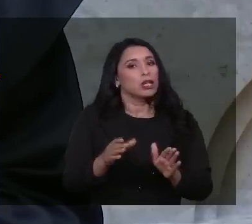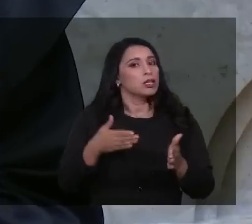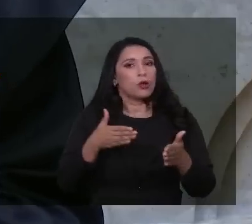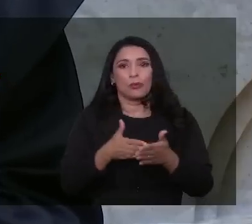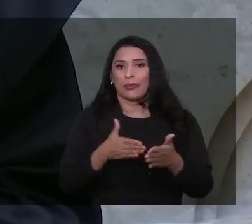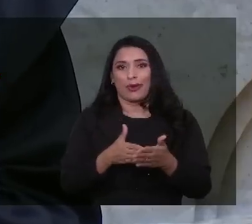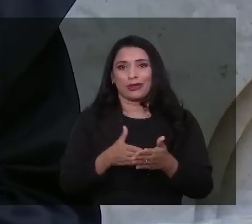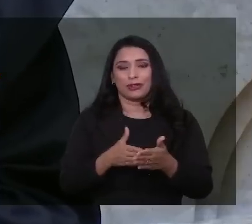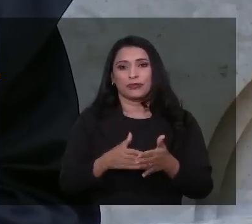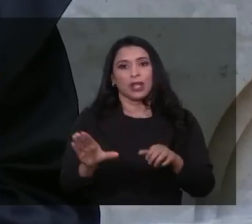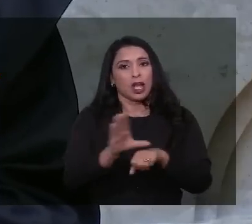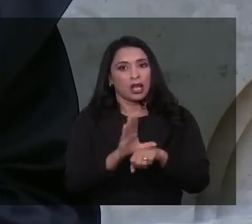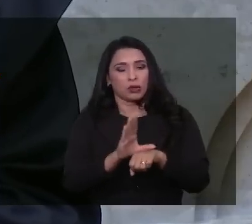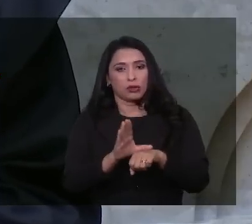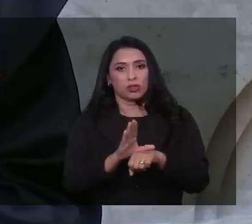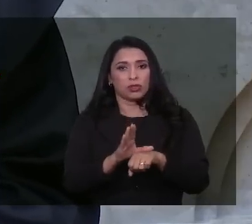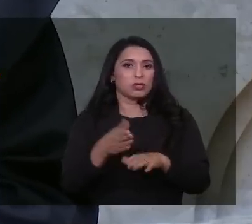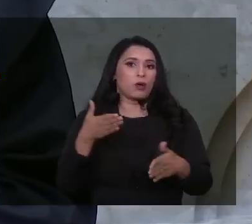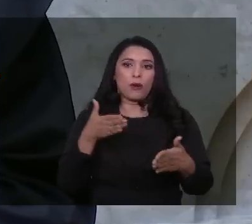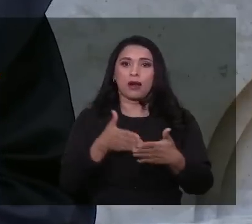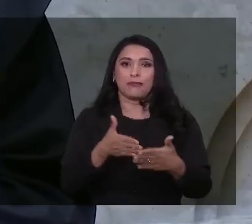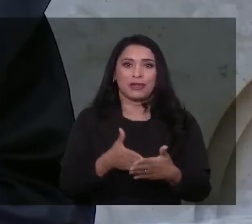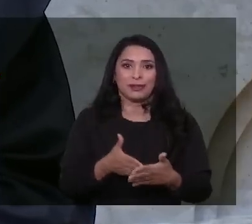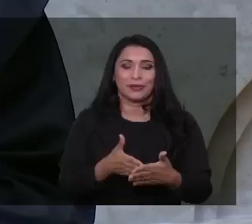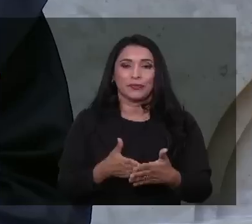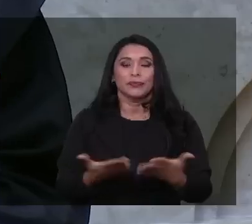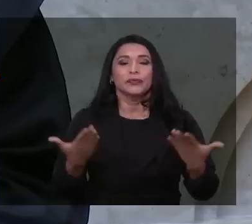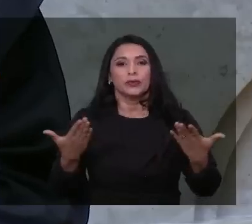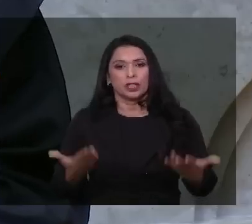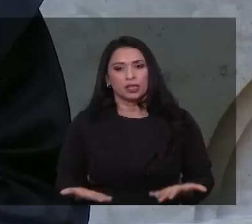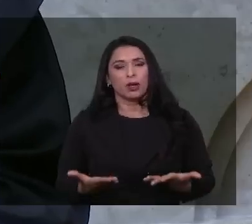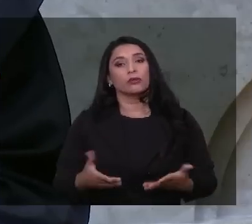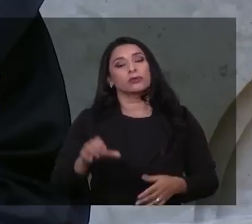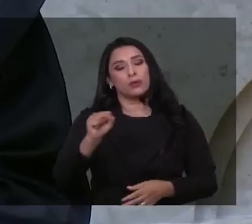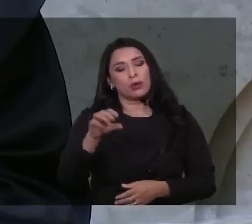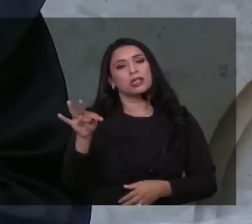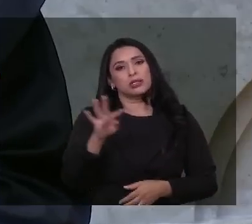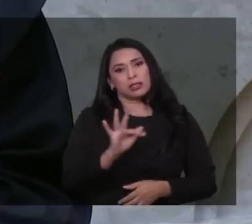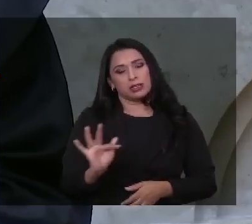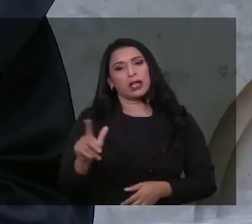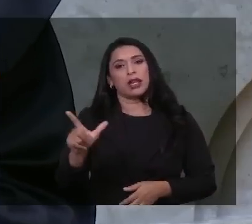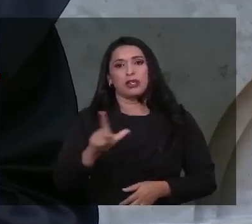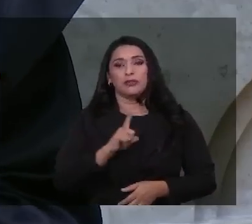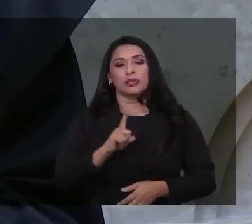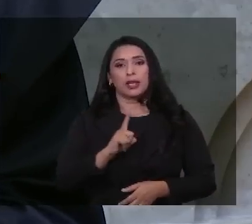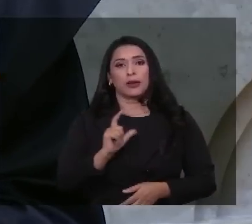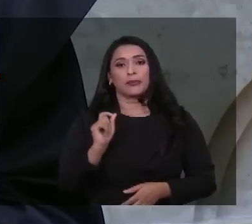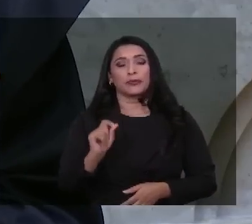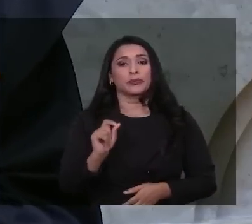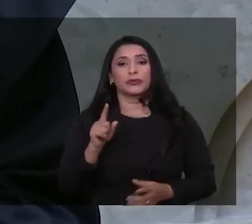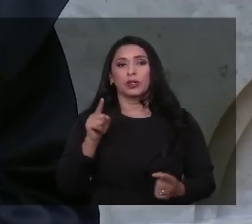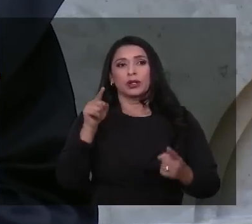permite a Constituição que passes. Eis para o que se criou o Supremo Tribunal Federal, que não tem